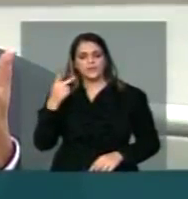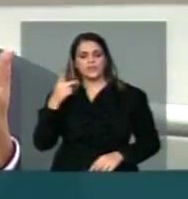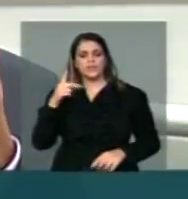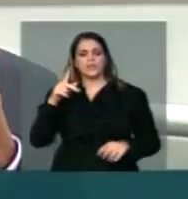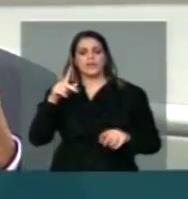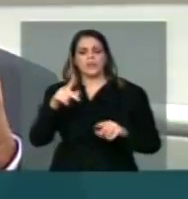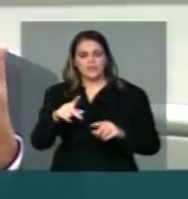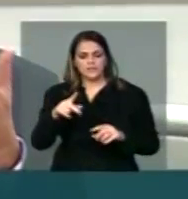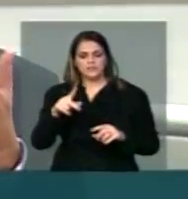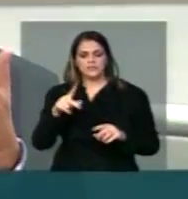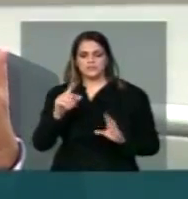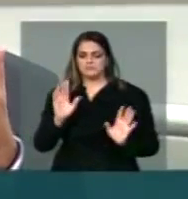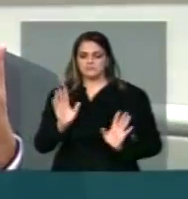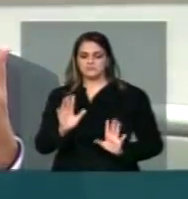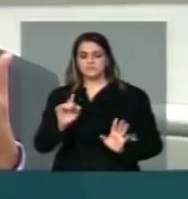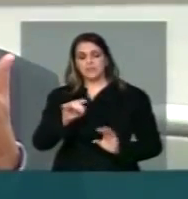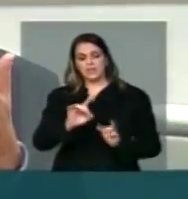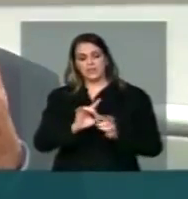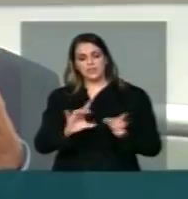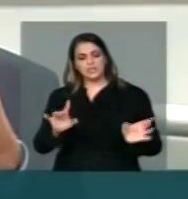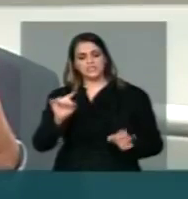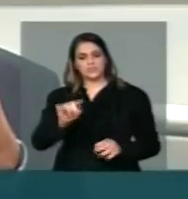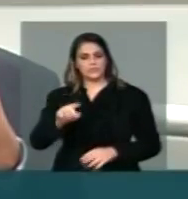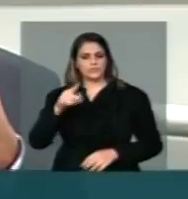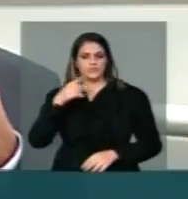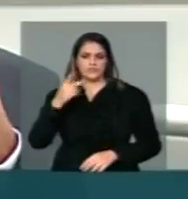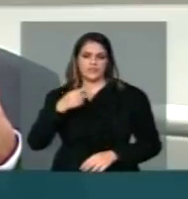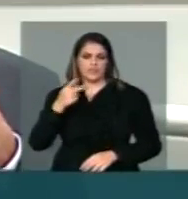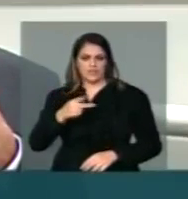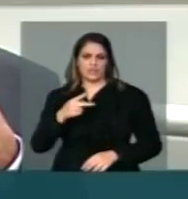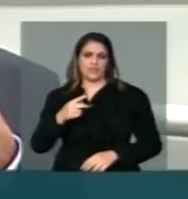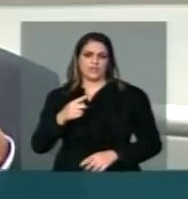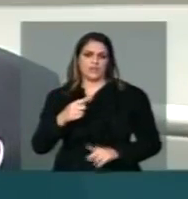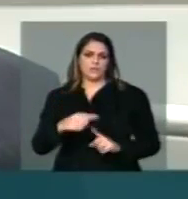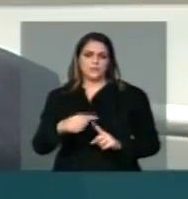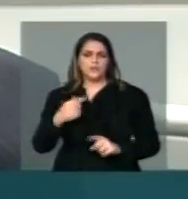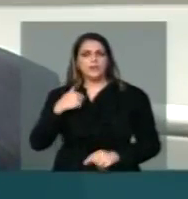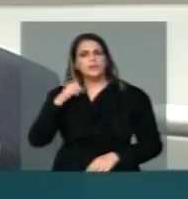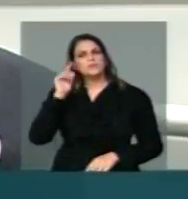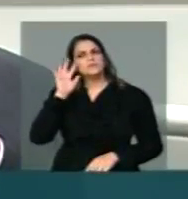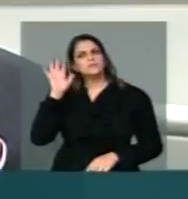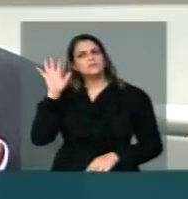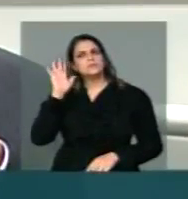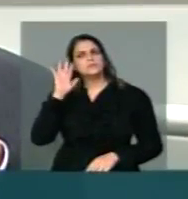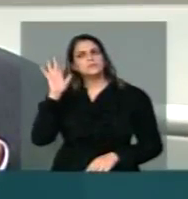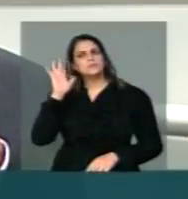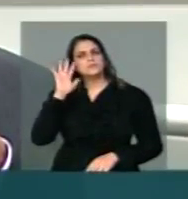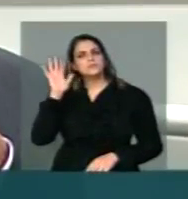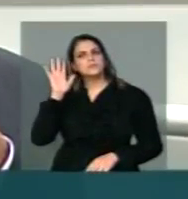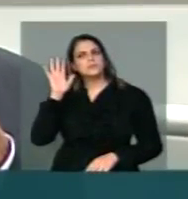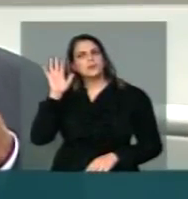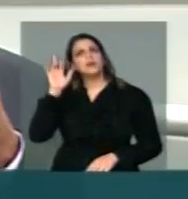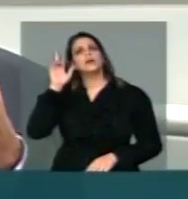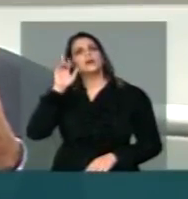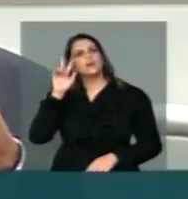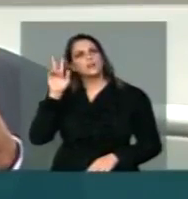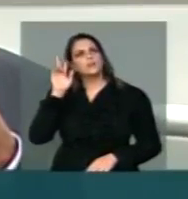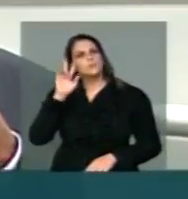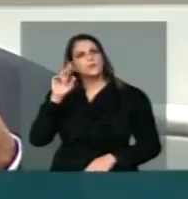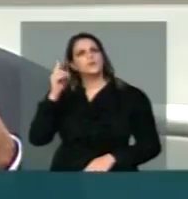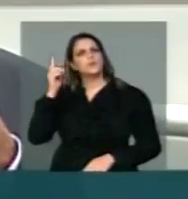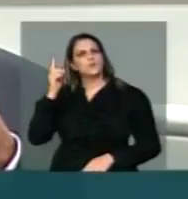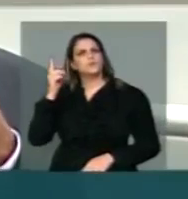interrupção. Era justamente para dizer que havia me passado aqui agora, nesse momento, a